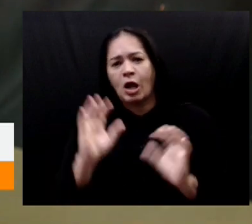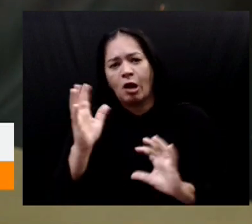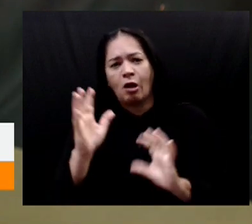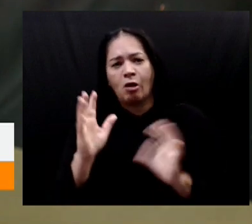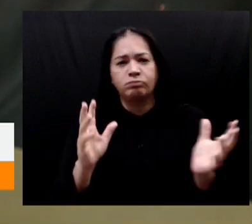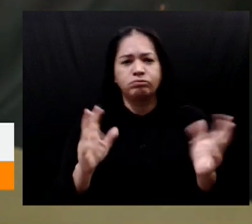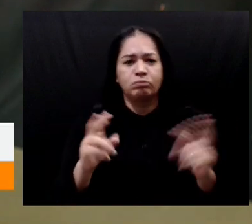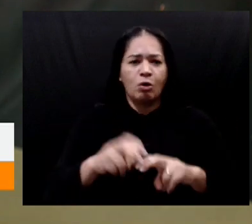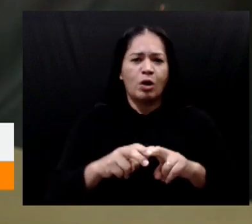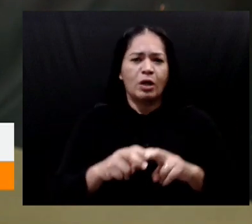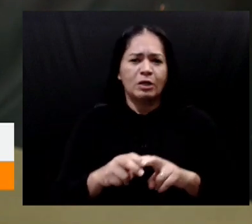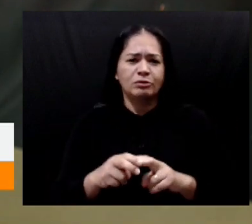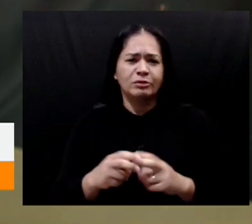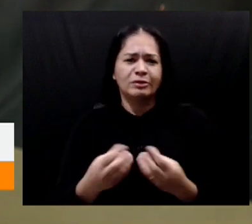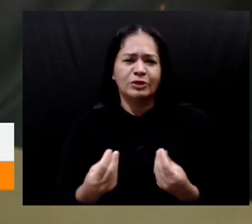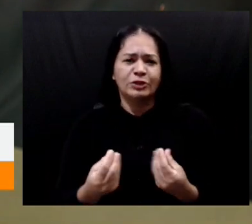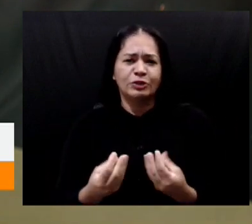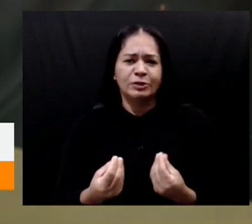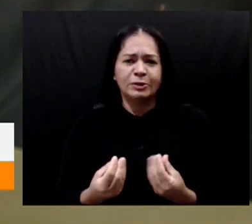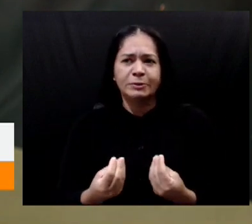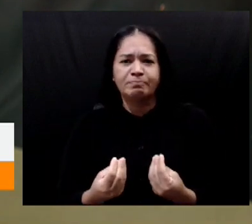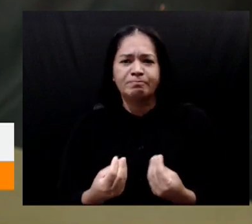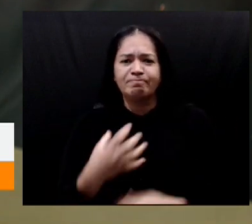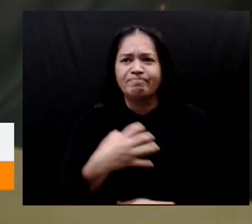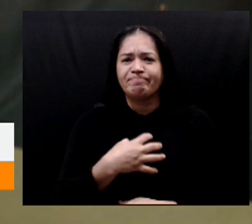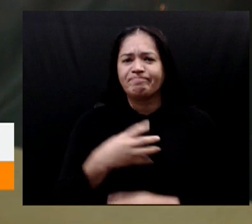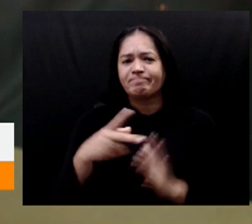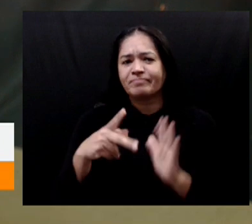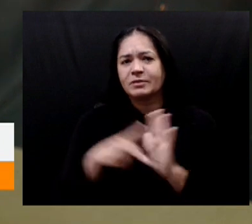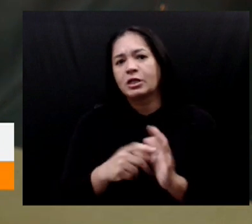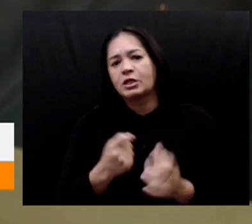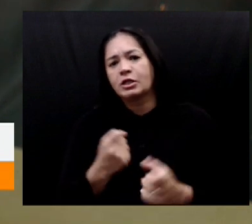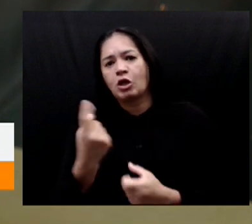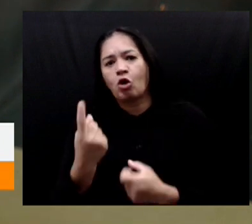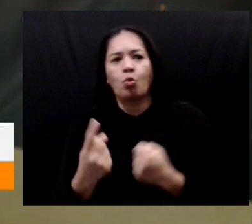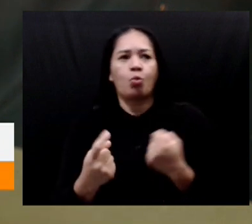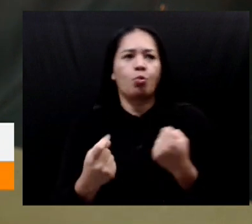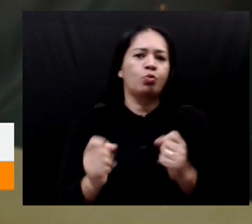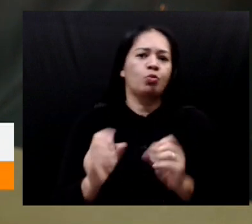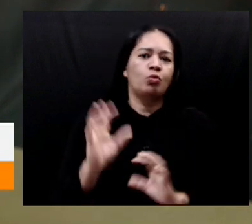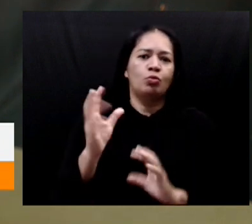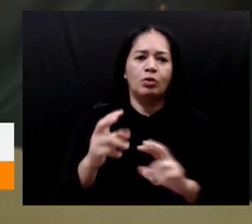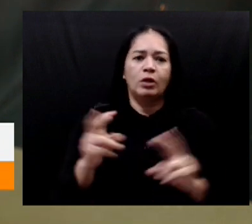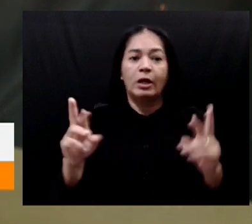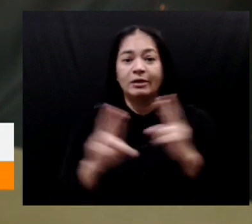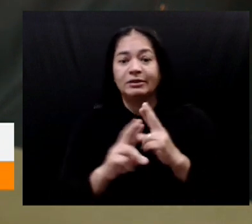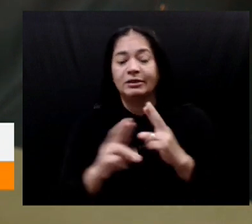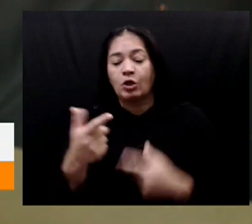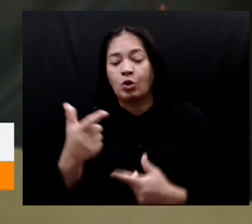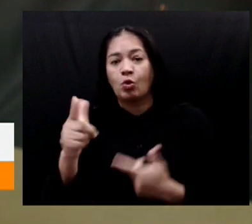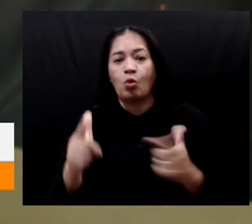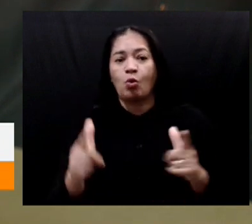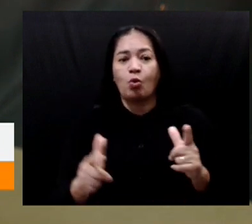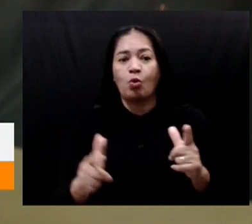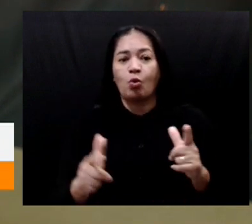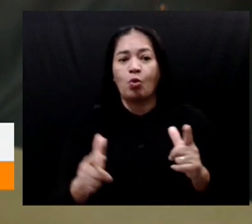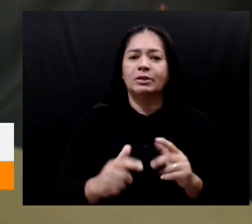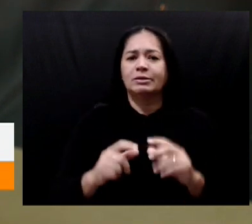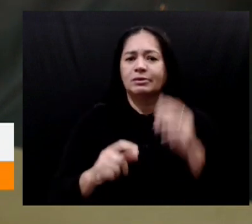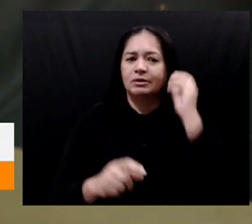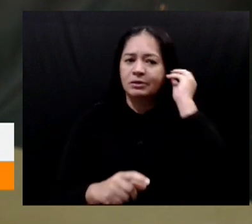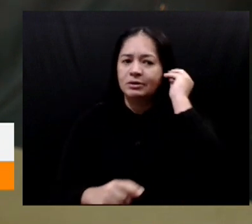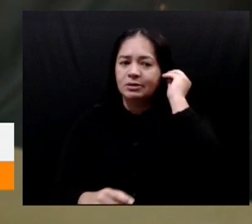situação específica, né? Em alguns casos, pode estar relacionada a outras condições de saúde mental ou ansiedade